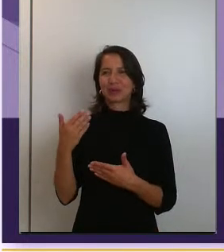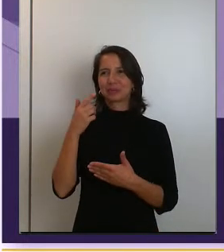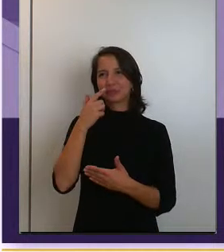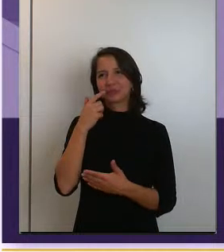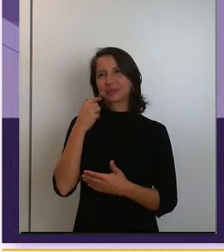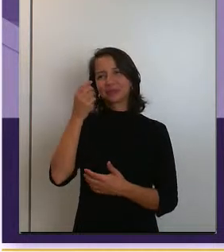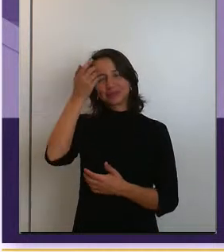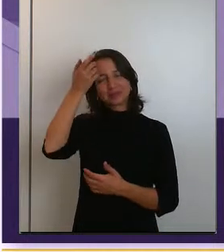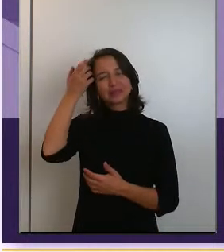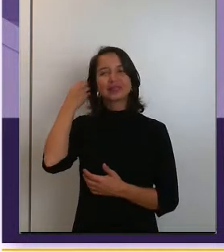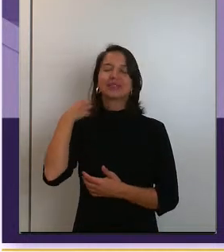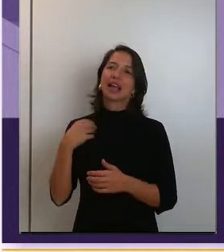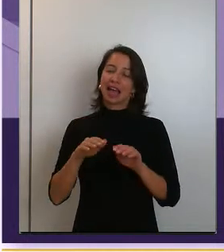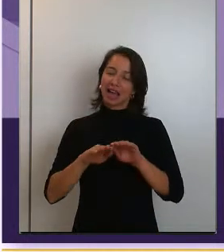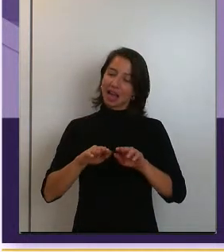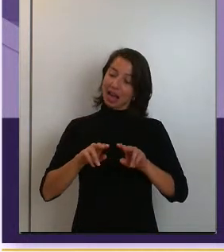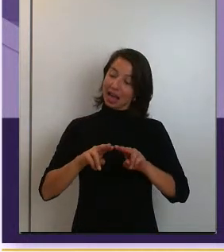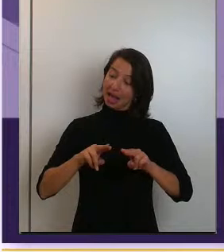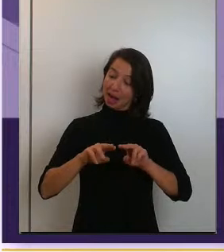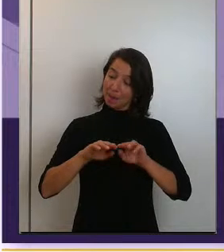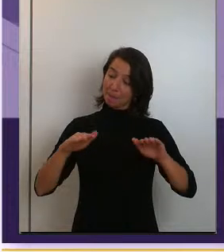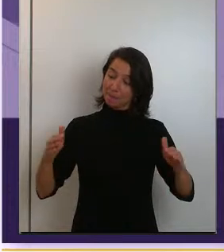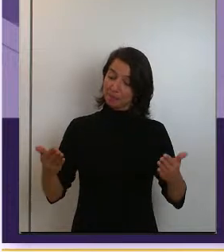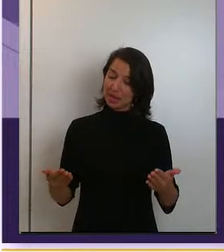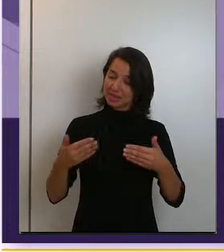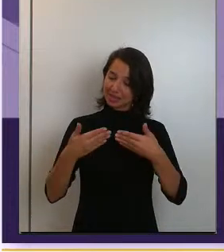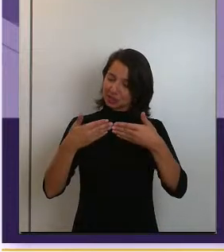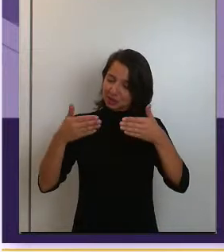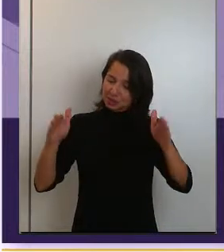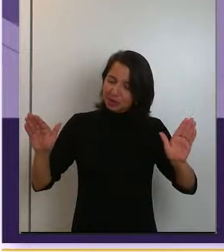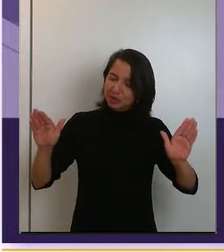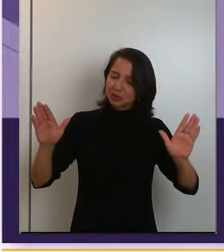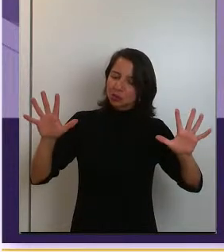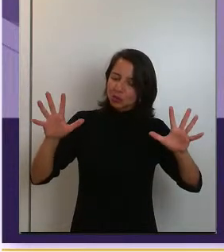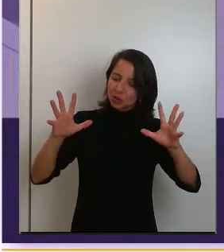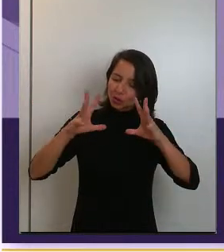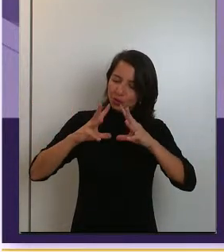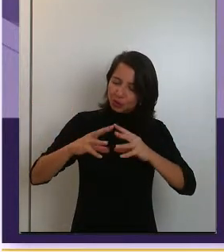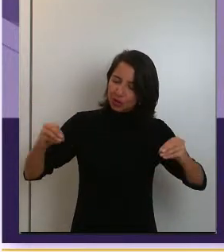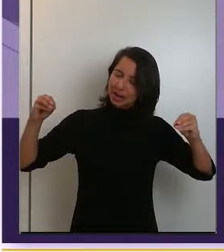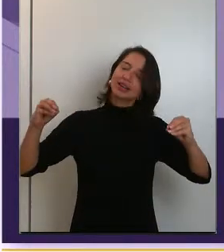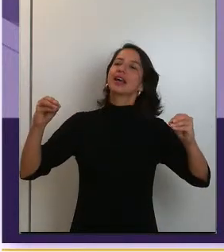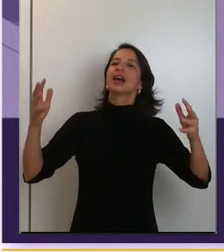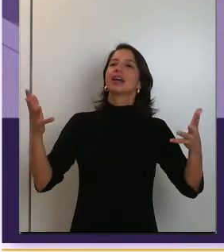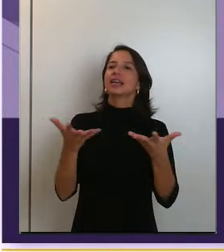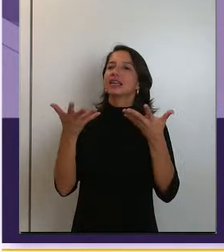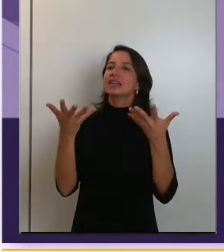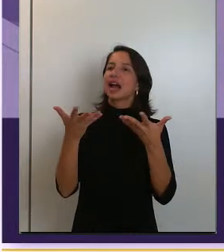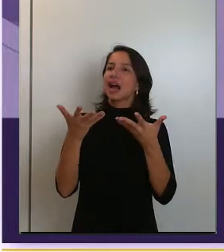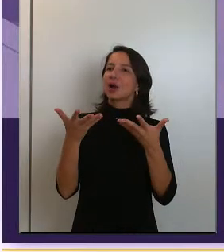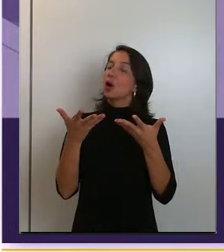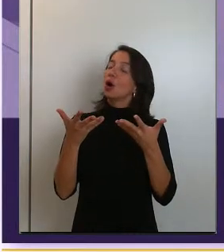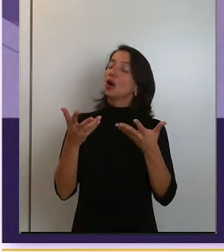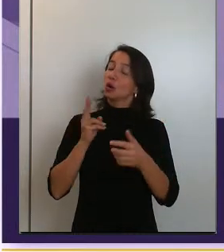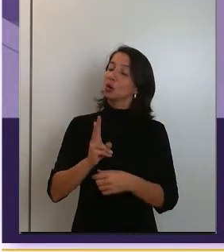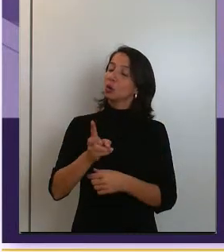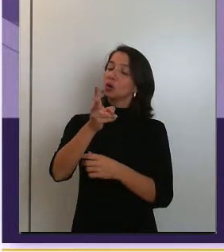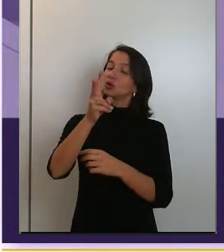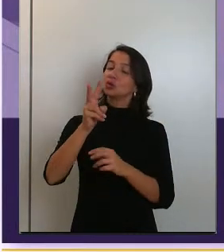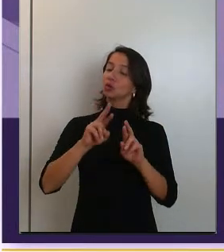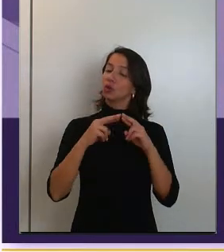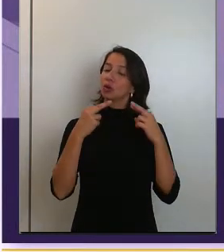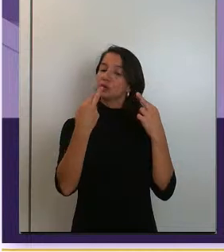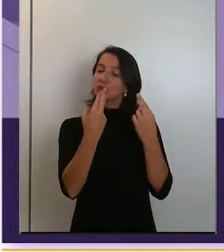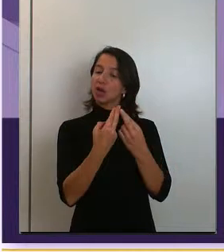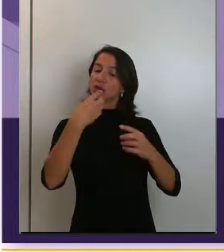Encerrada a mesa de abertura, daremos início agora à mesa que analisará a evolução do aleitamento materno no Brasil e sua relação